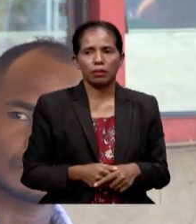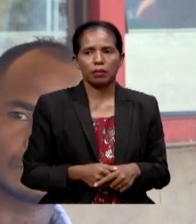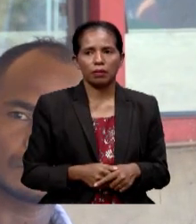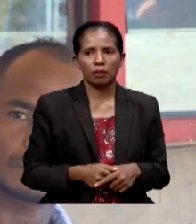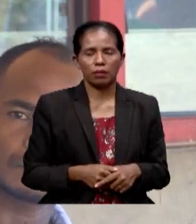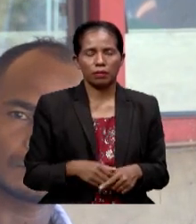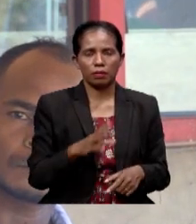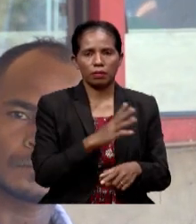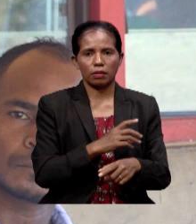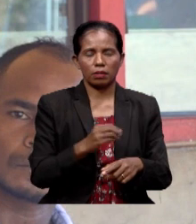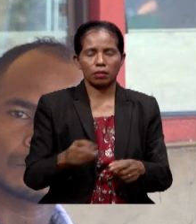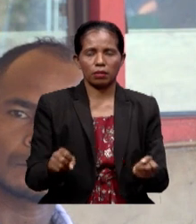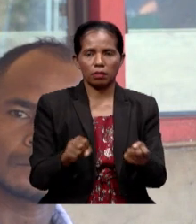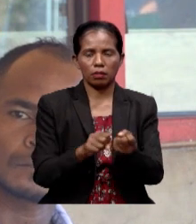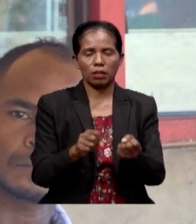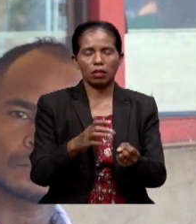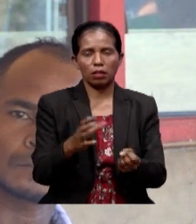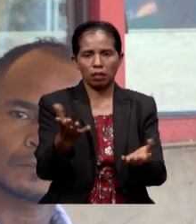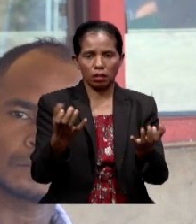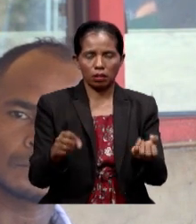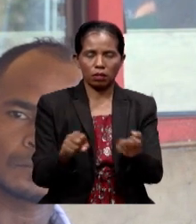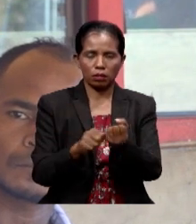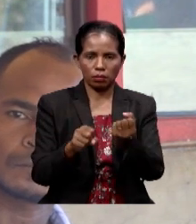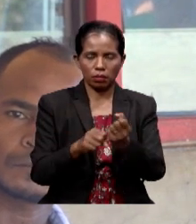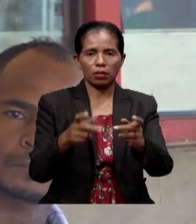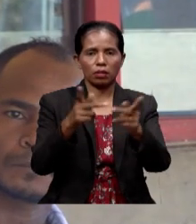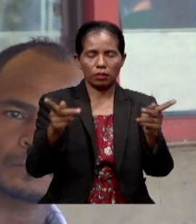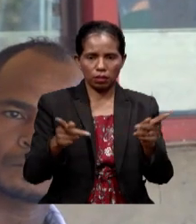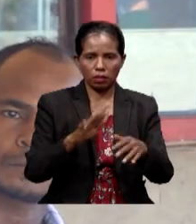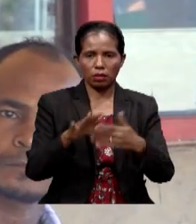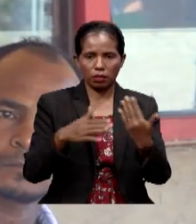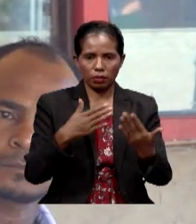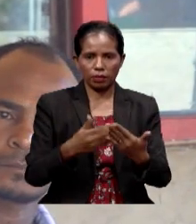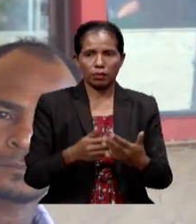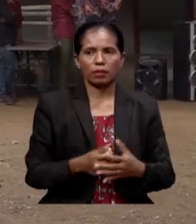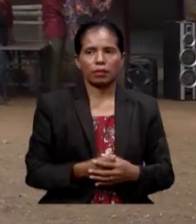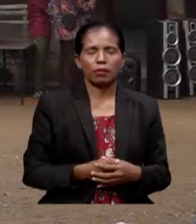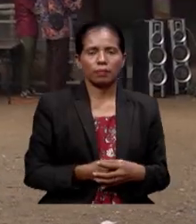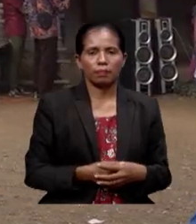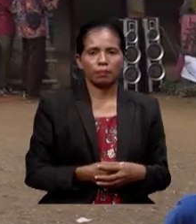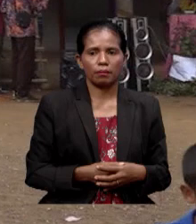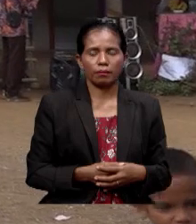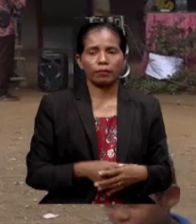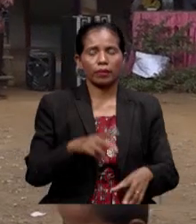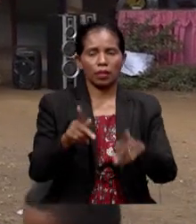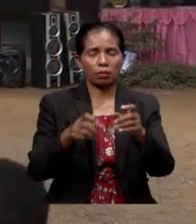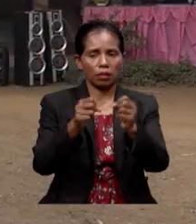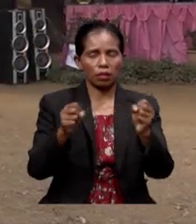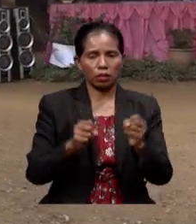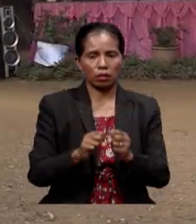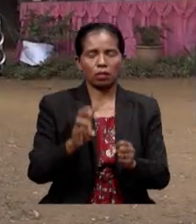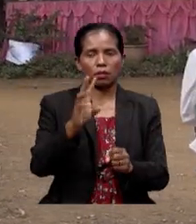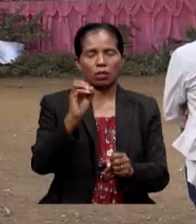aponta, ou seja, qual é o Ministério da Saúde para a minha clínica, ou a minha PI. Comunidade de suku Watuboro